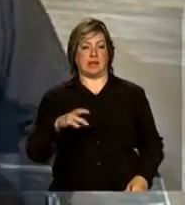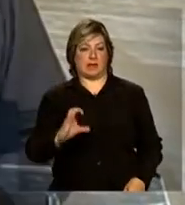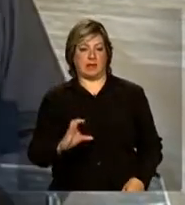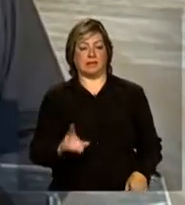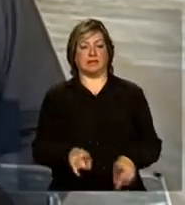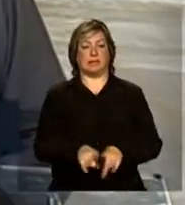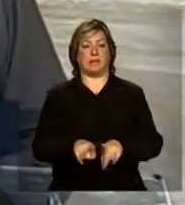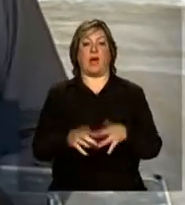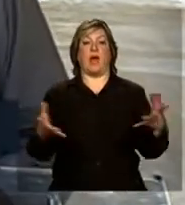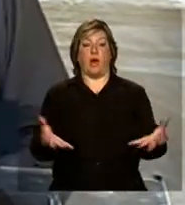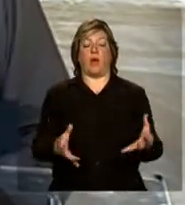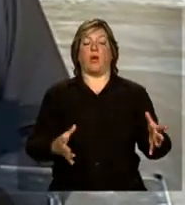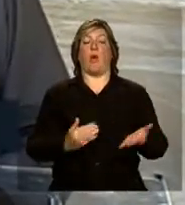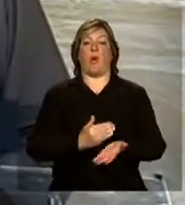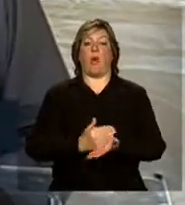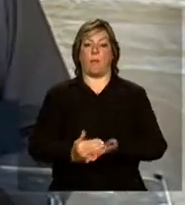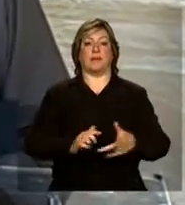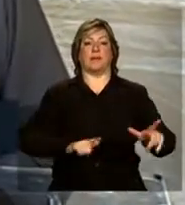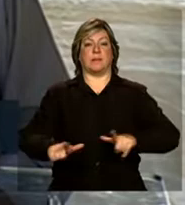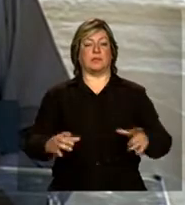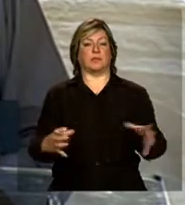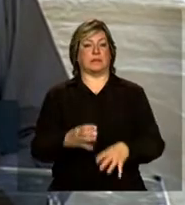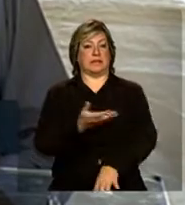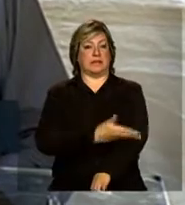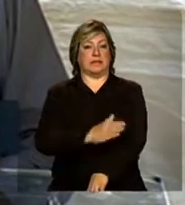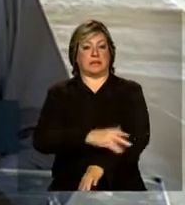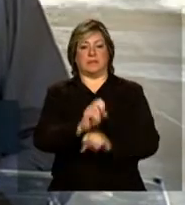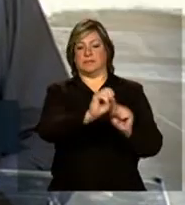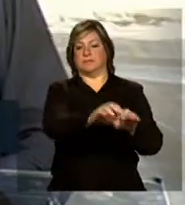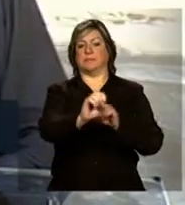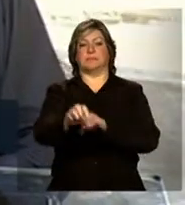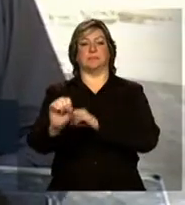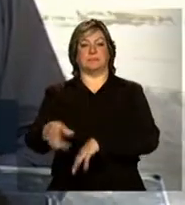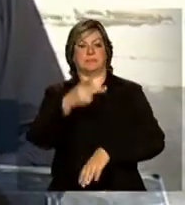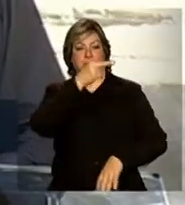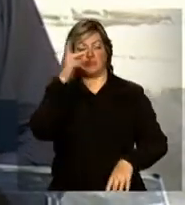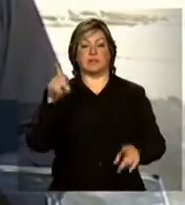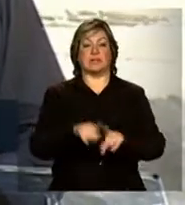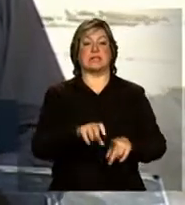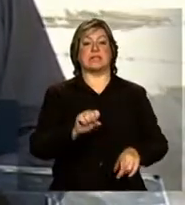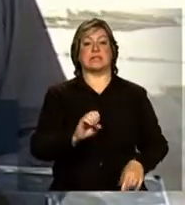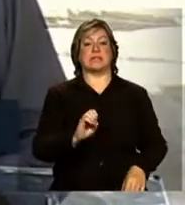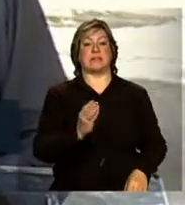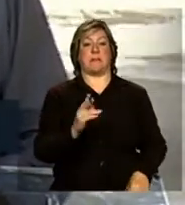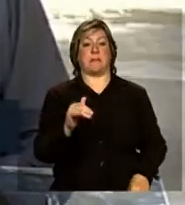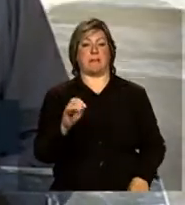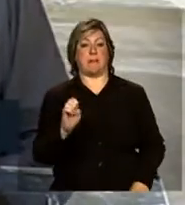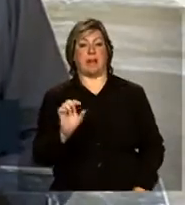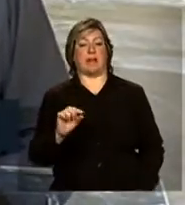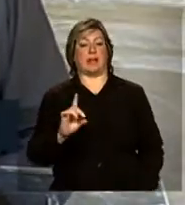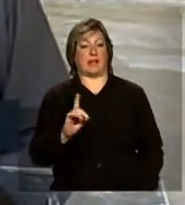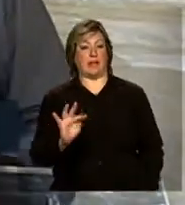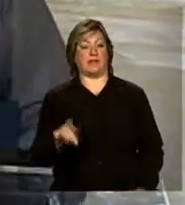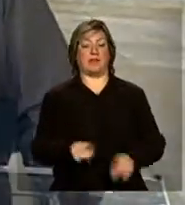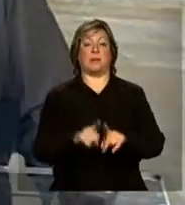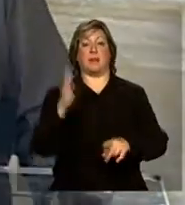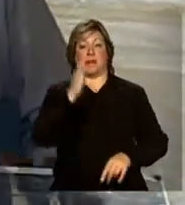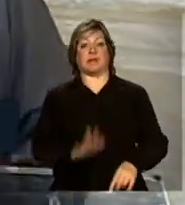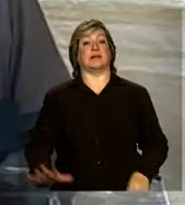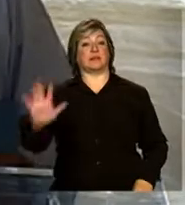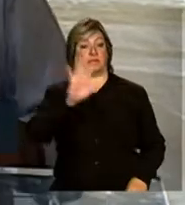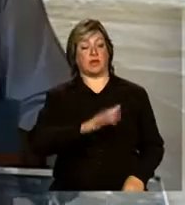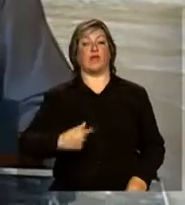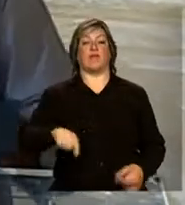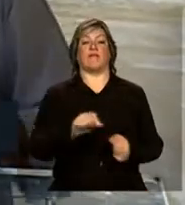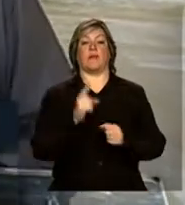a atuar junto no treinamento de pessoas e o SEBRAE DF e Sebrae nacional com qual estamos